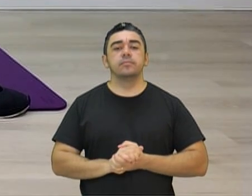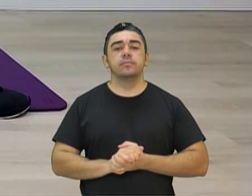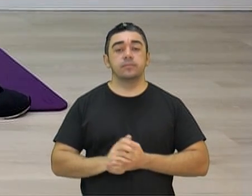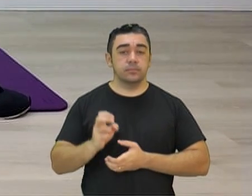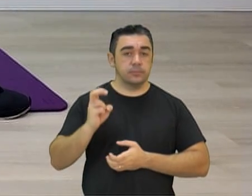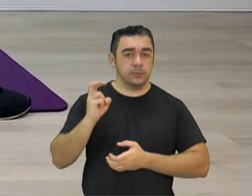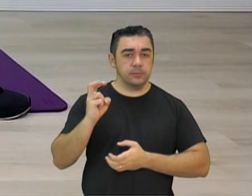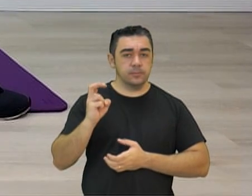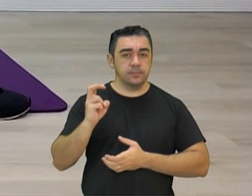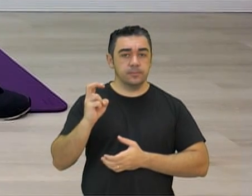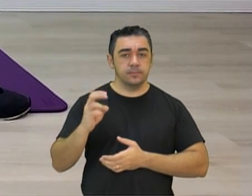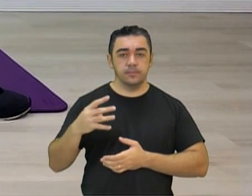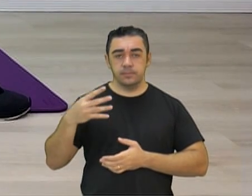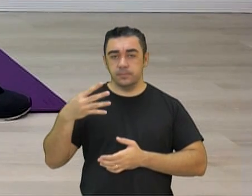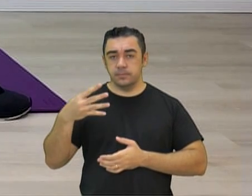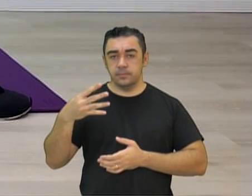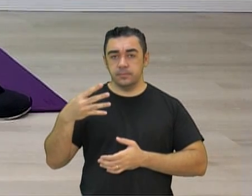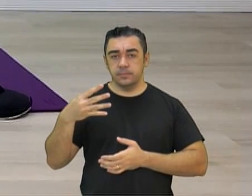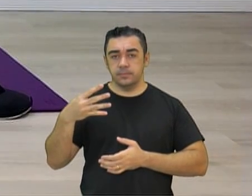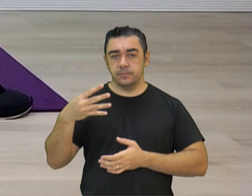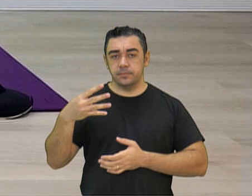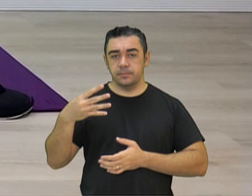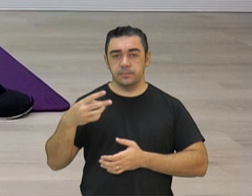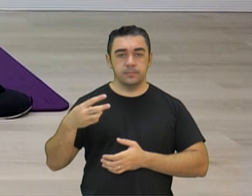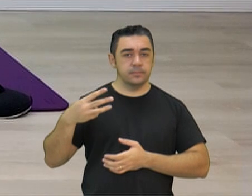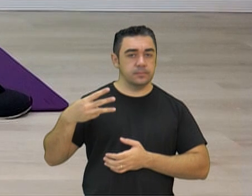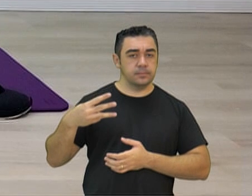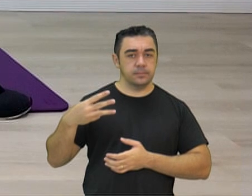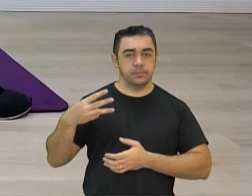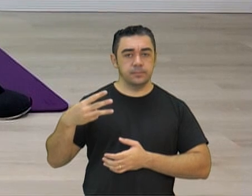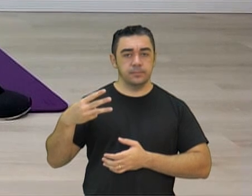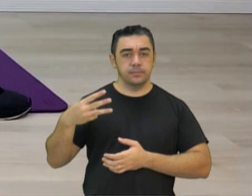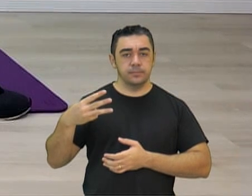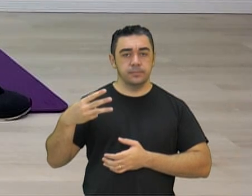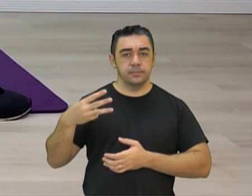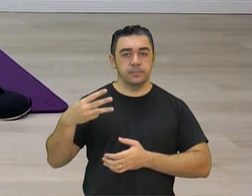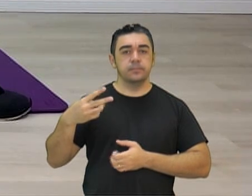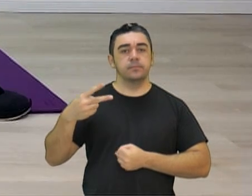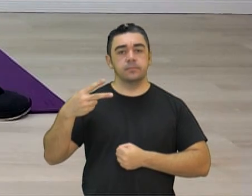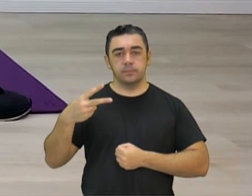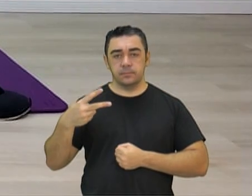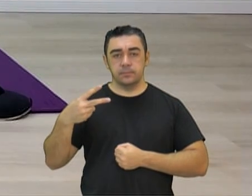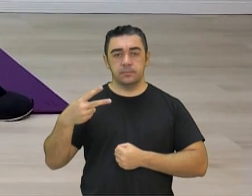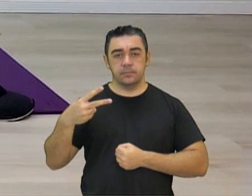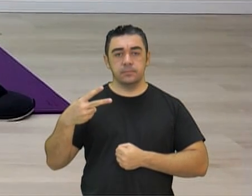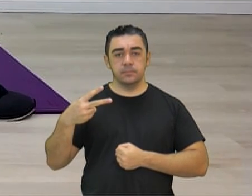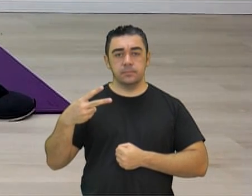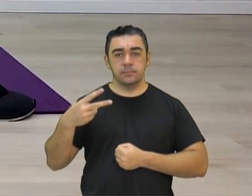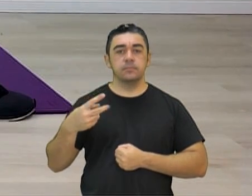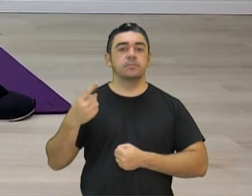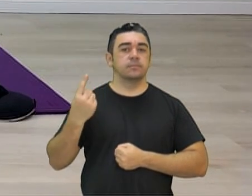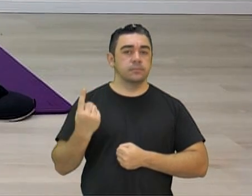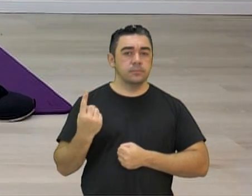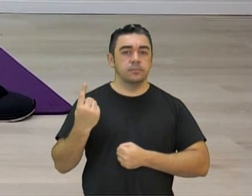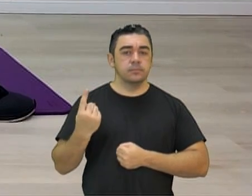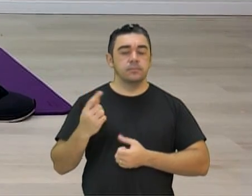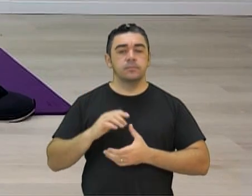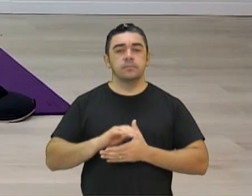5, 4, 3, 2, 1.